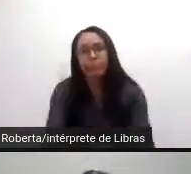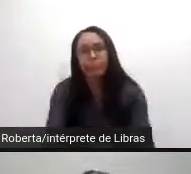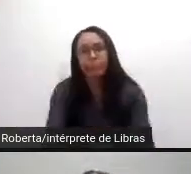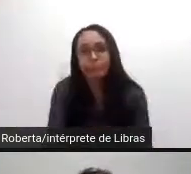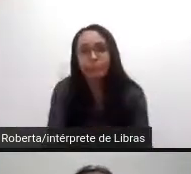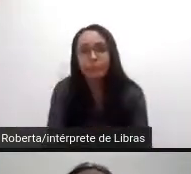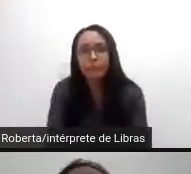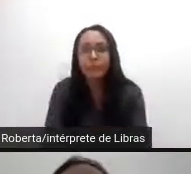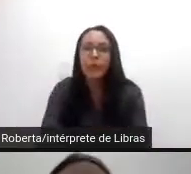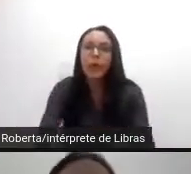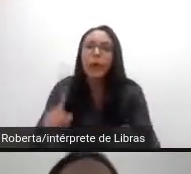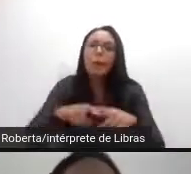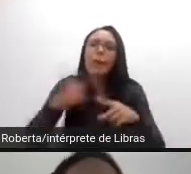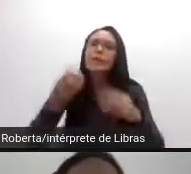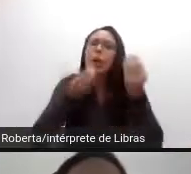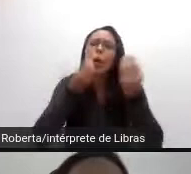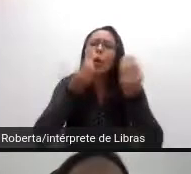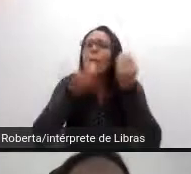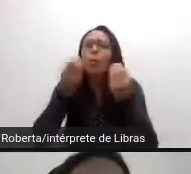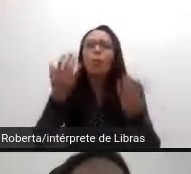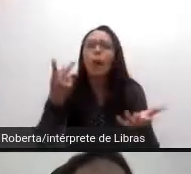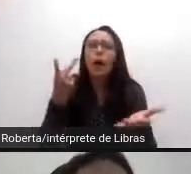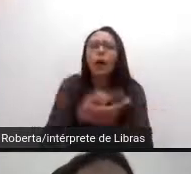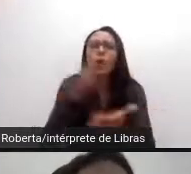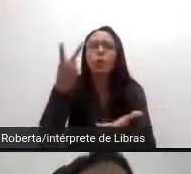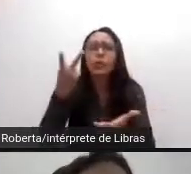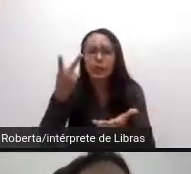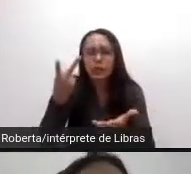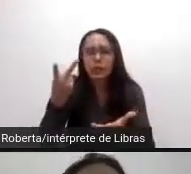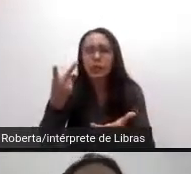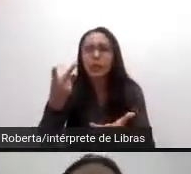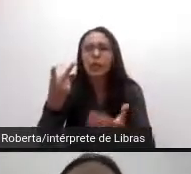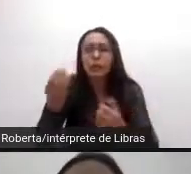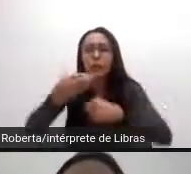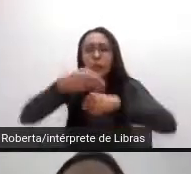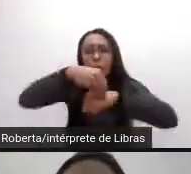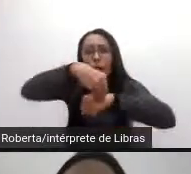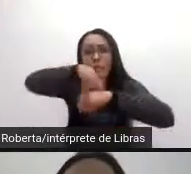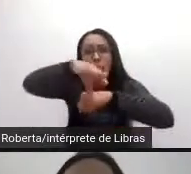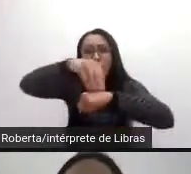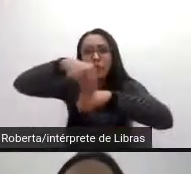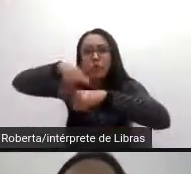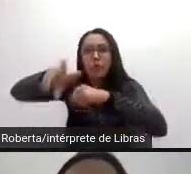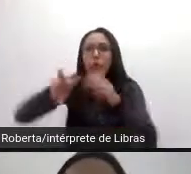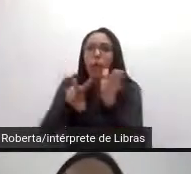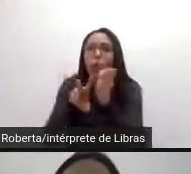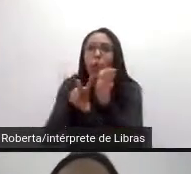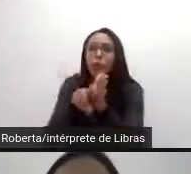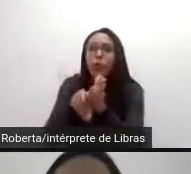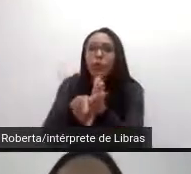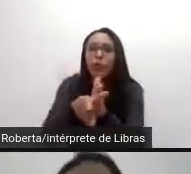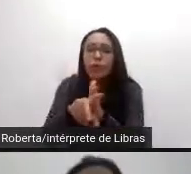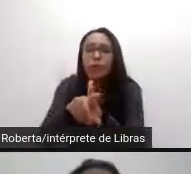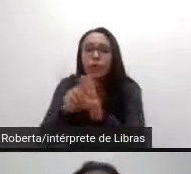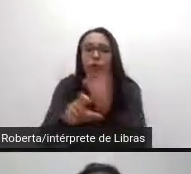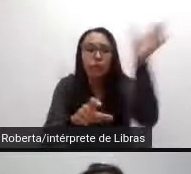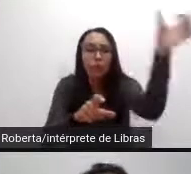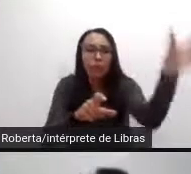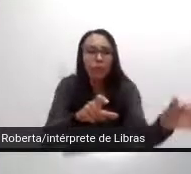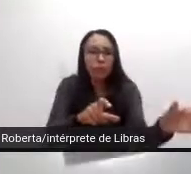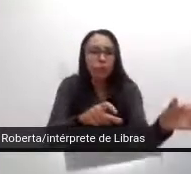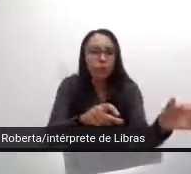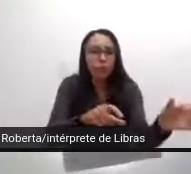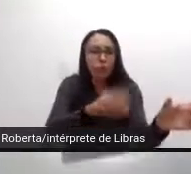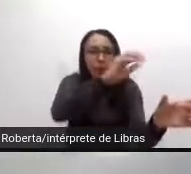Mas aí, como é que acontece a transmissão desse vírus de uma pessoa para outra